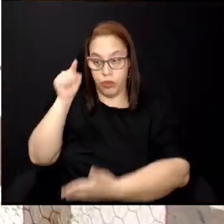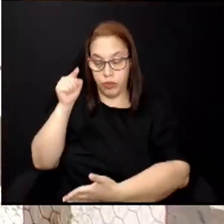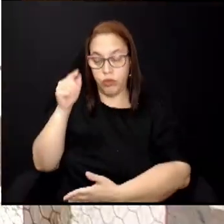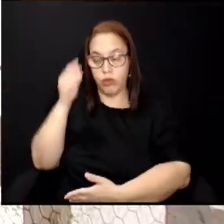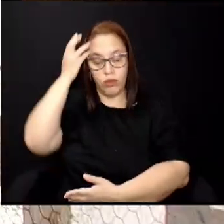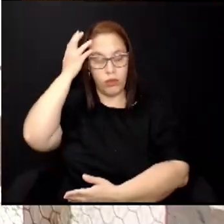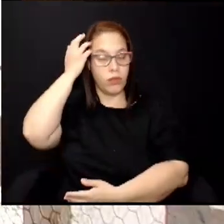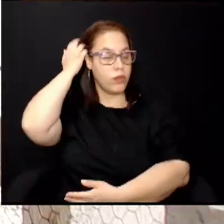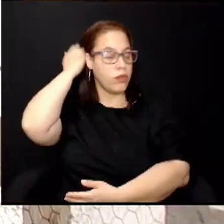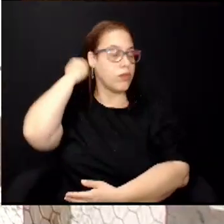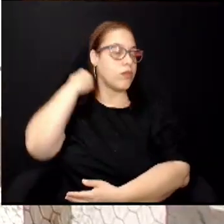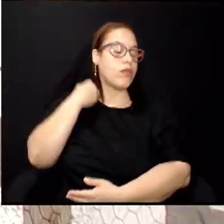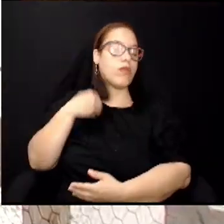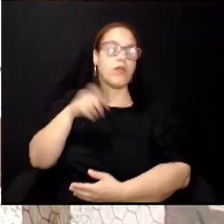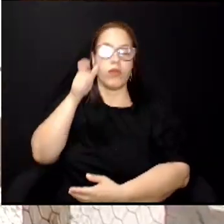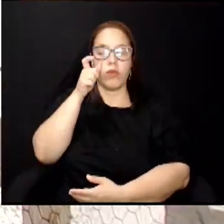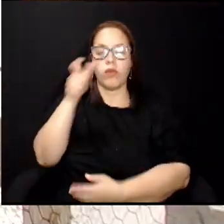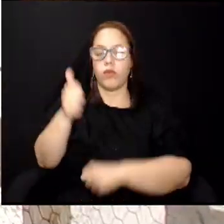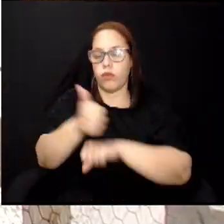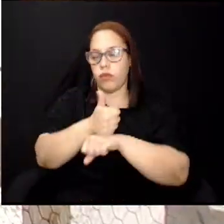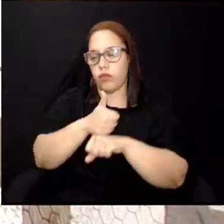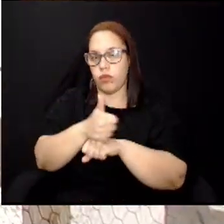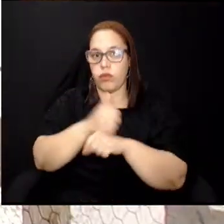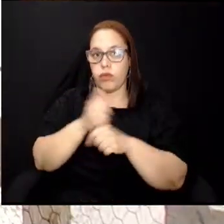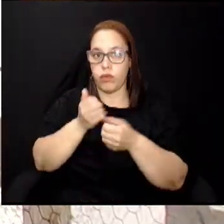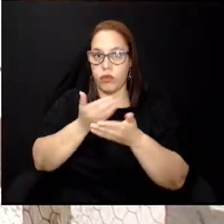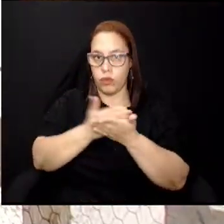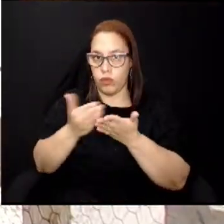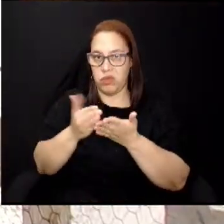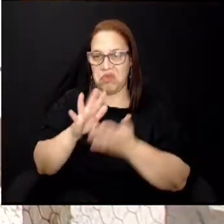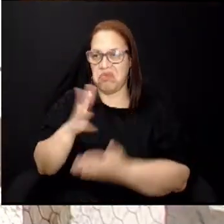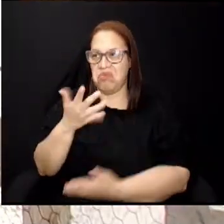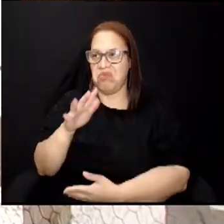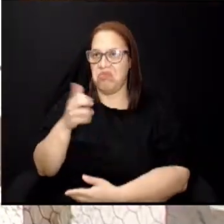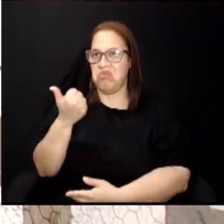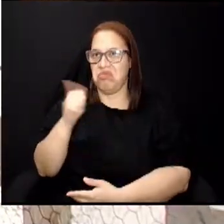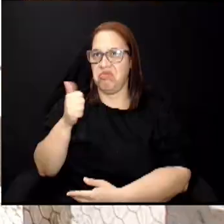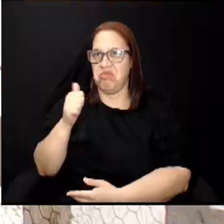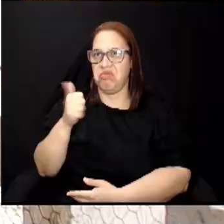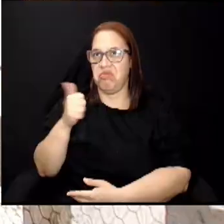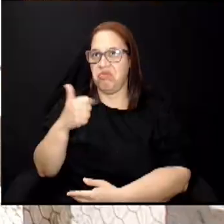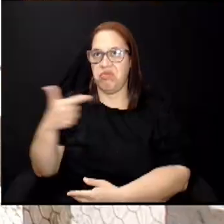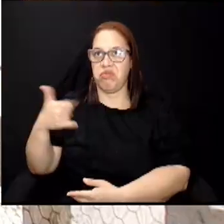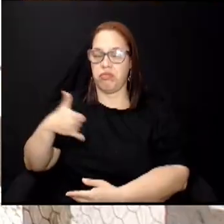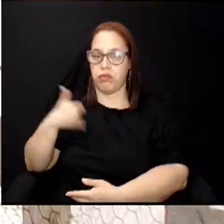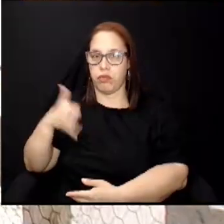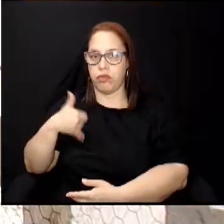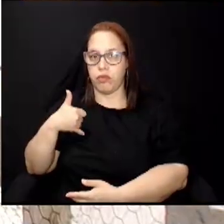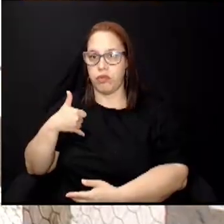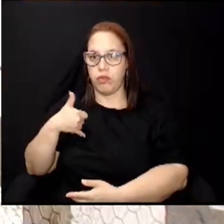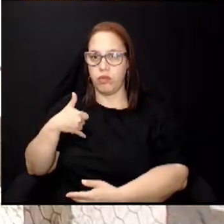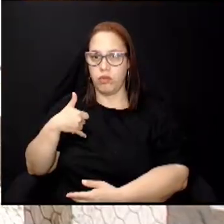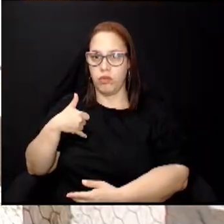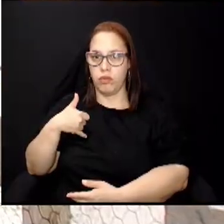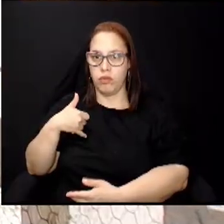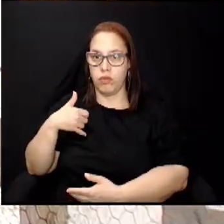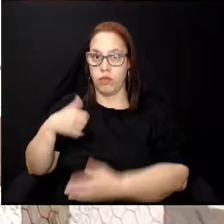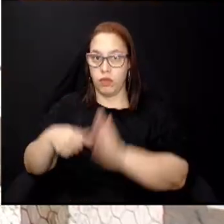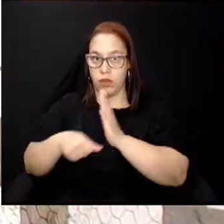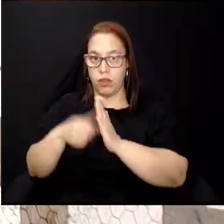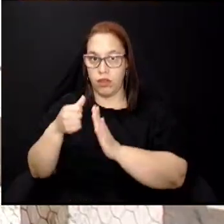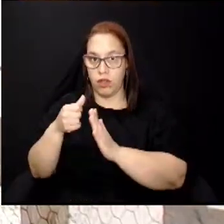o interesse pela profissão nasceu quando eu tinha mais ou menos 11, 12 anos, quando eu fiz a minha primeira chocadeira de